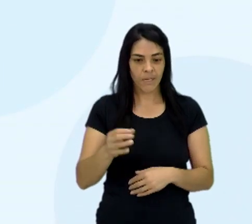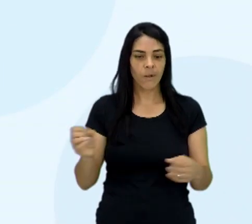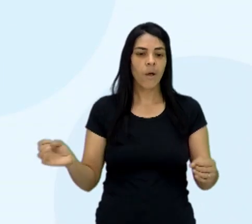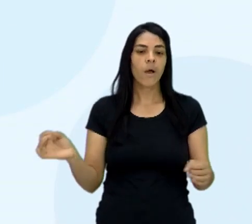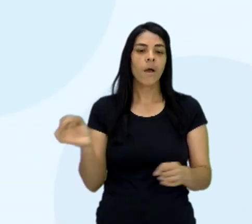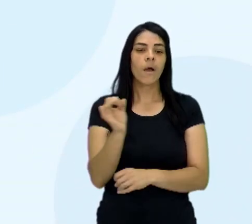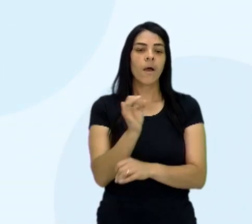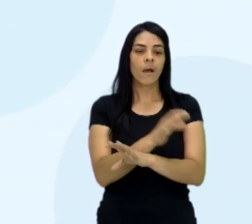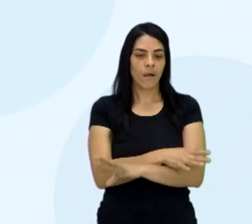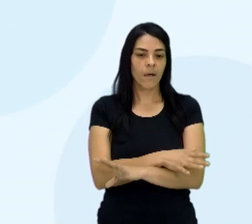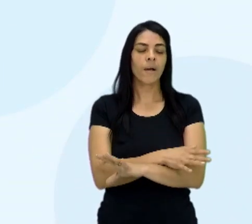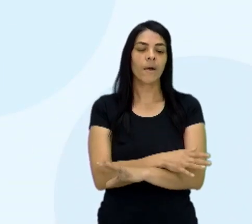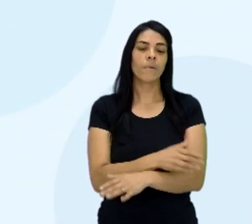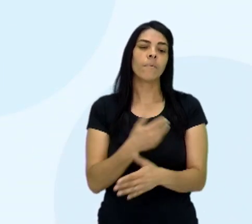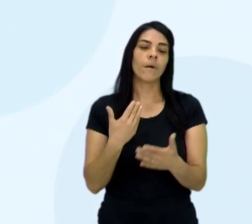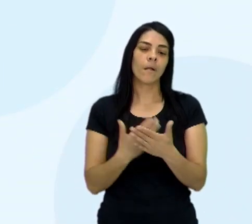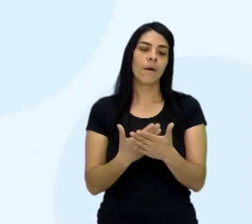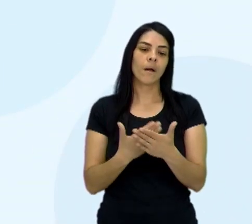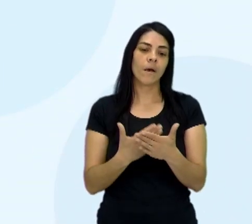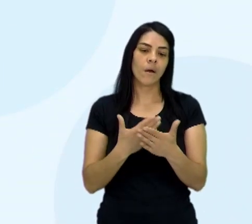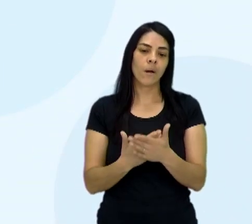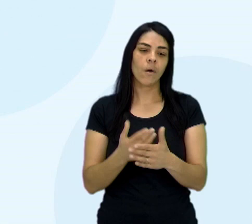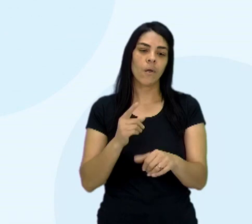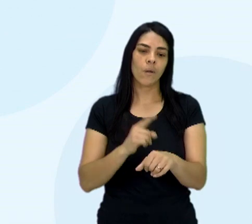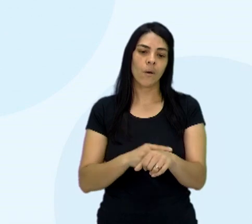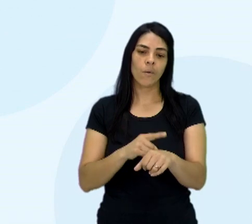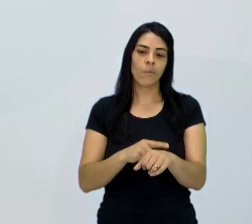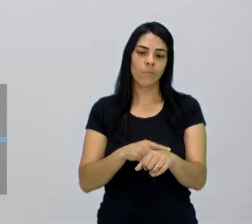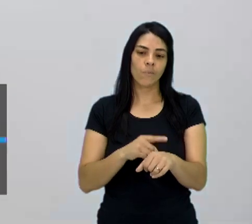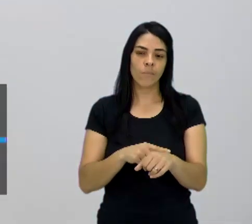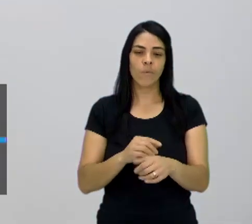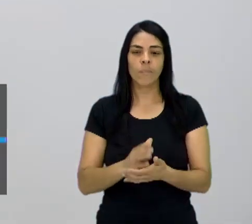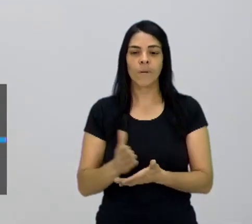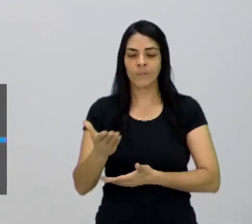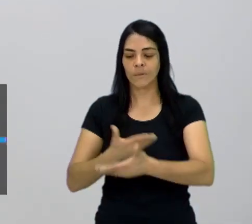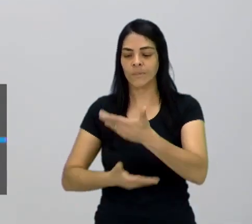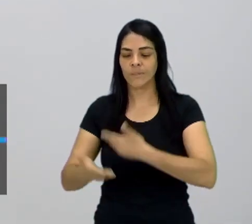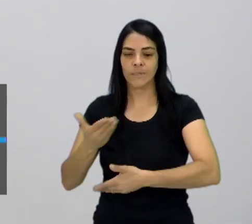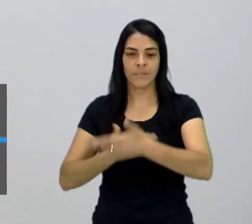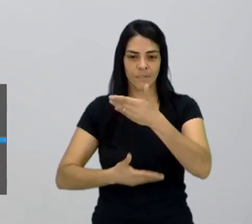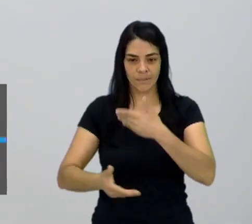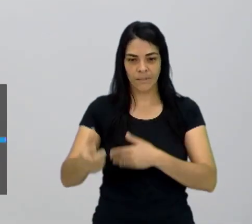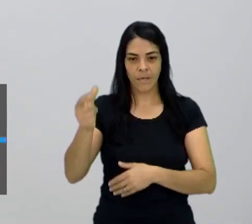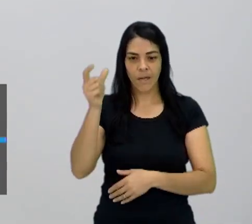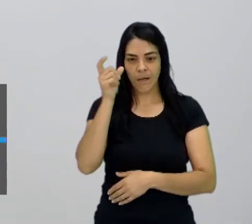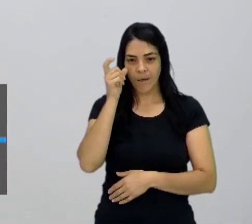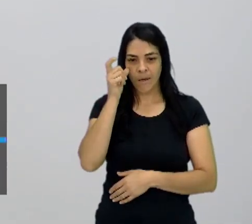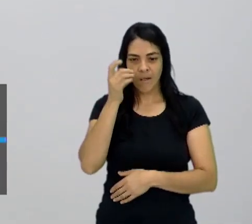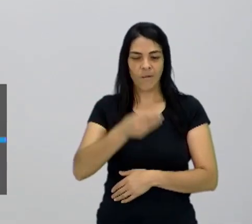nossa aula, agora vamos começar o momento de interação. A aula é ao vivo, daqui a pouco eu volto para a gente